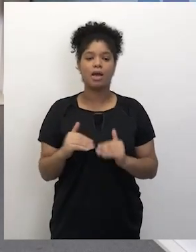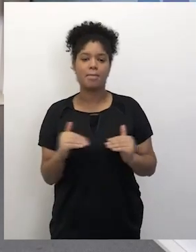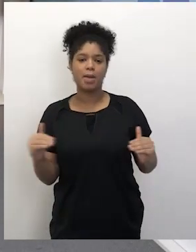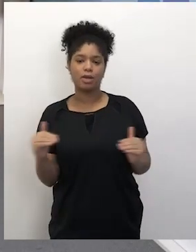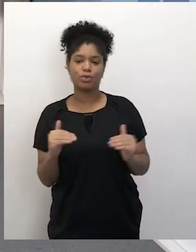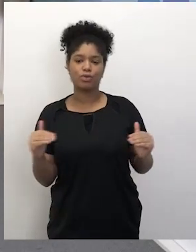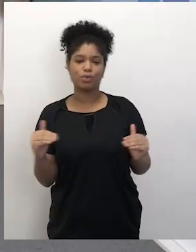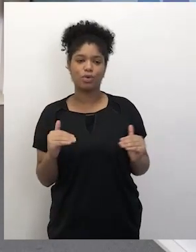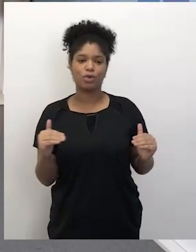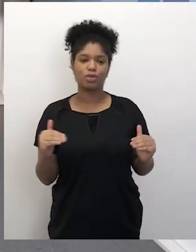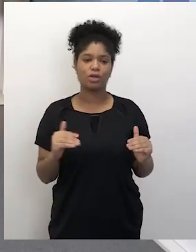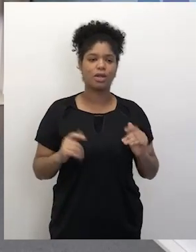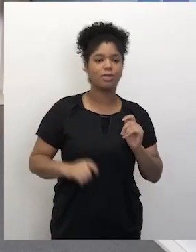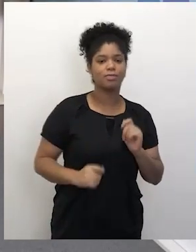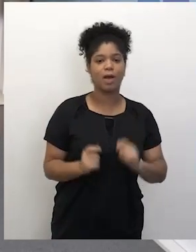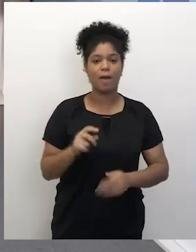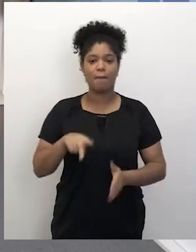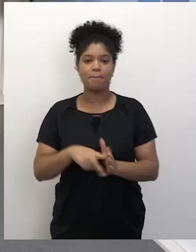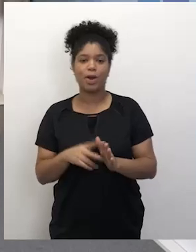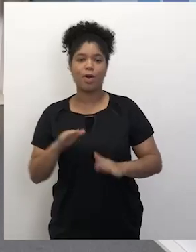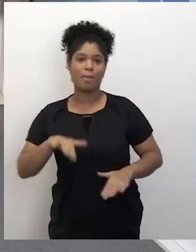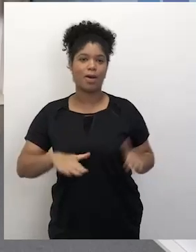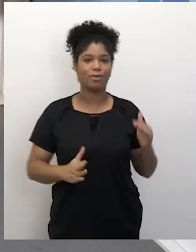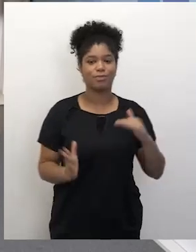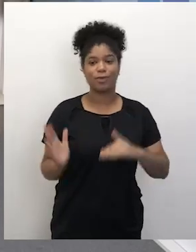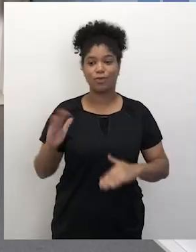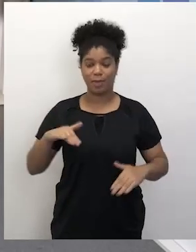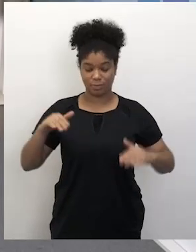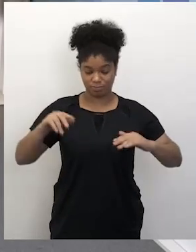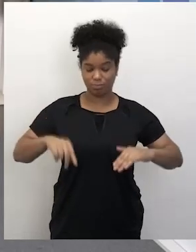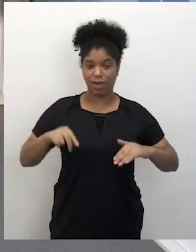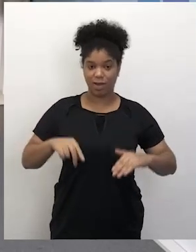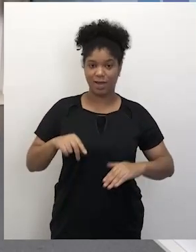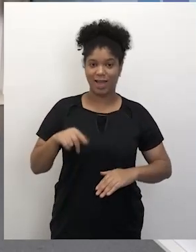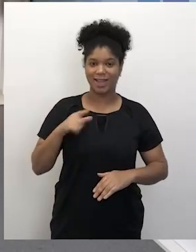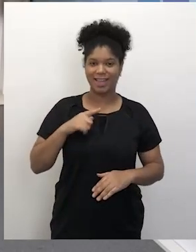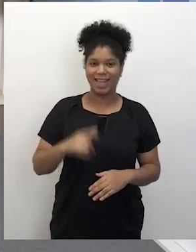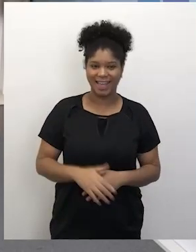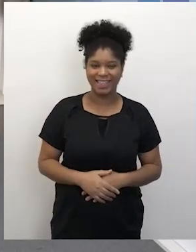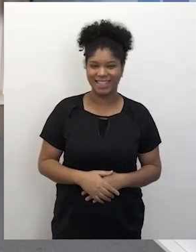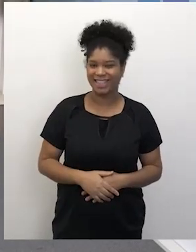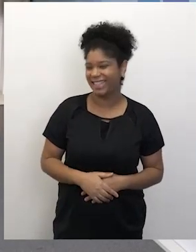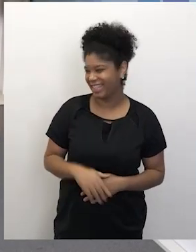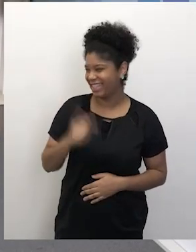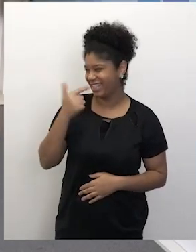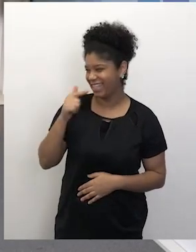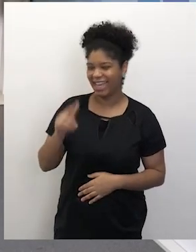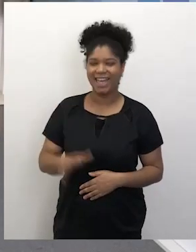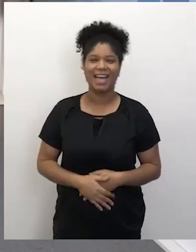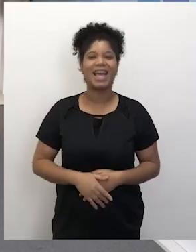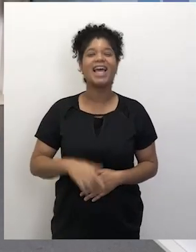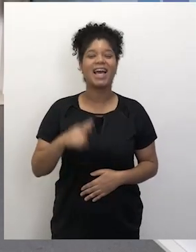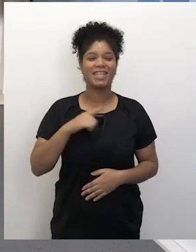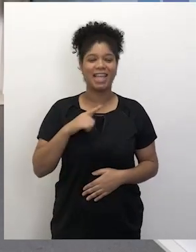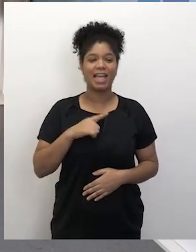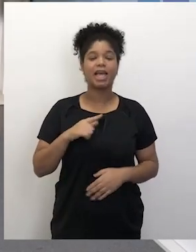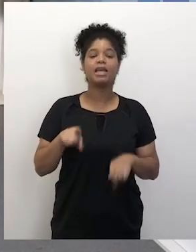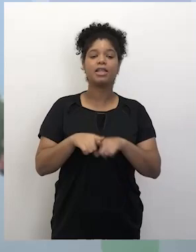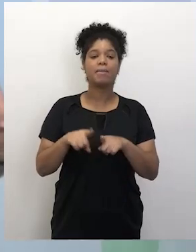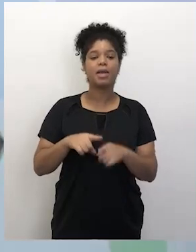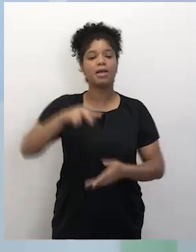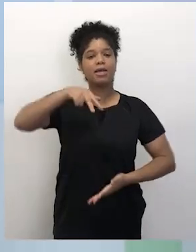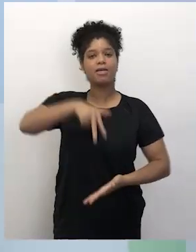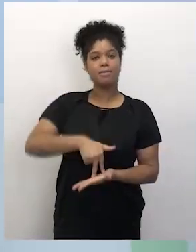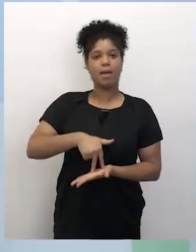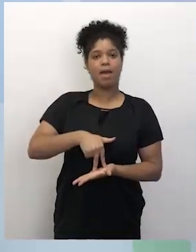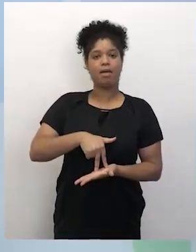na direção mesmo do meu joelho, fazendo movimentos aqui, eu tenho os movimentos no nível médio. E se eu dançar